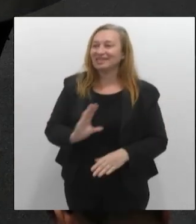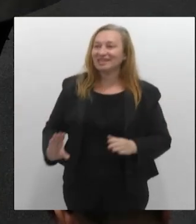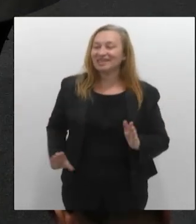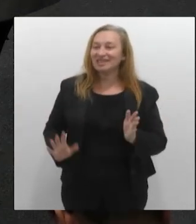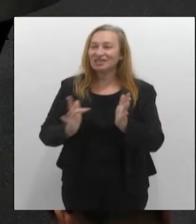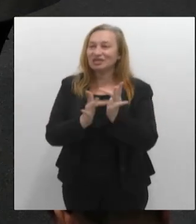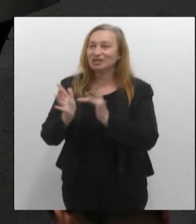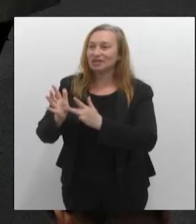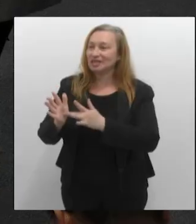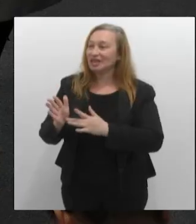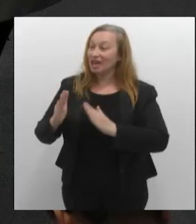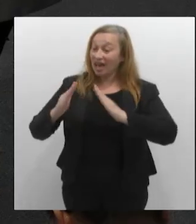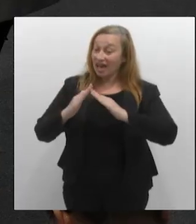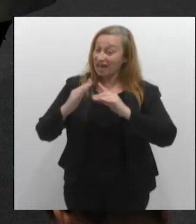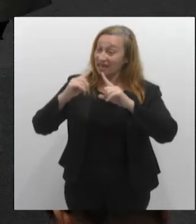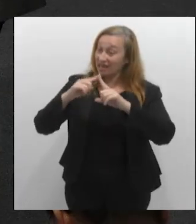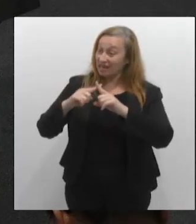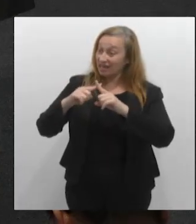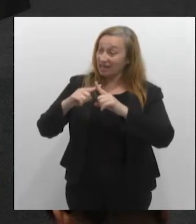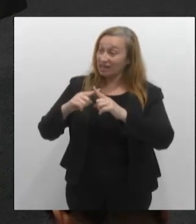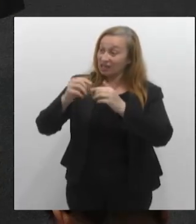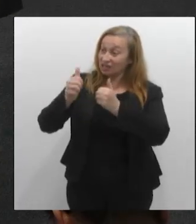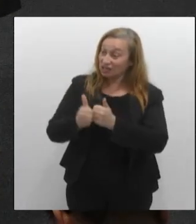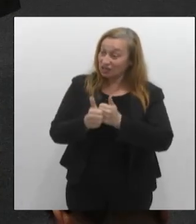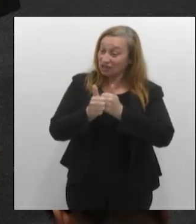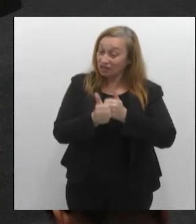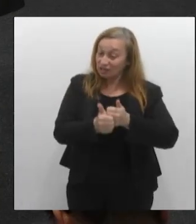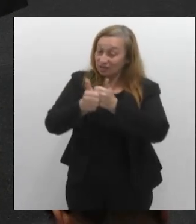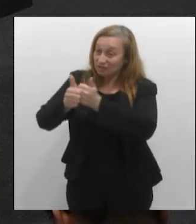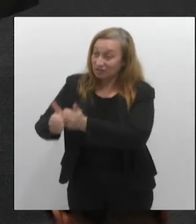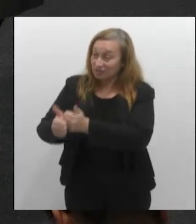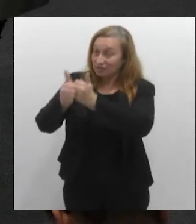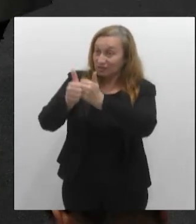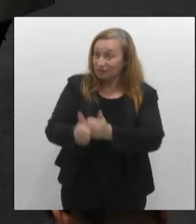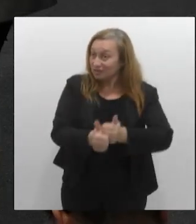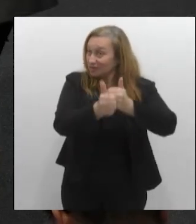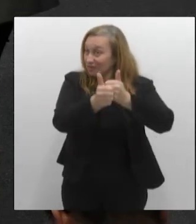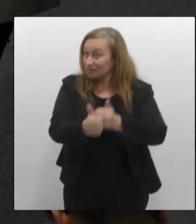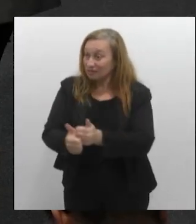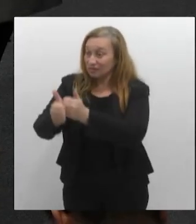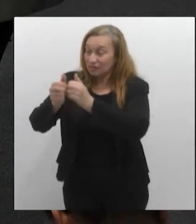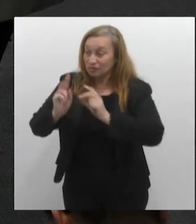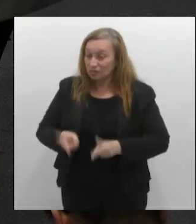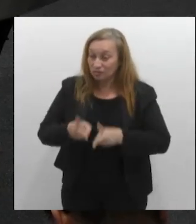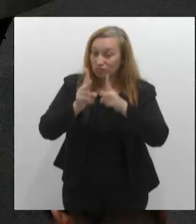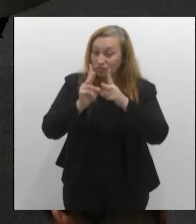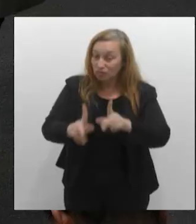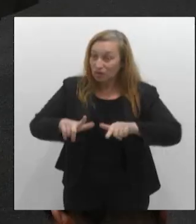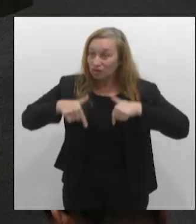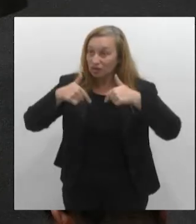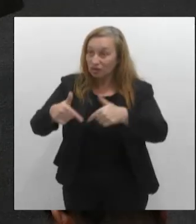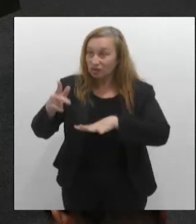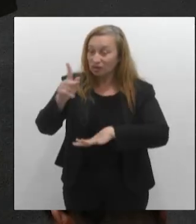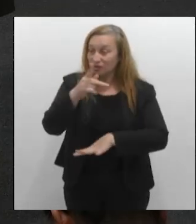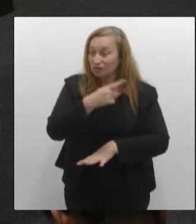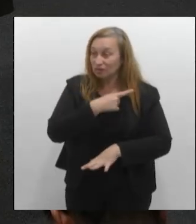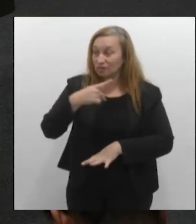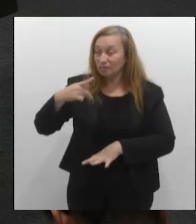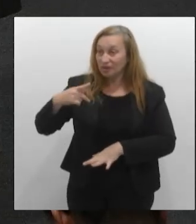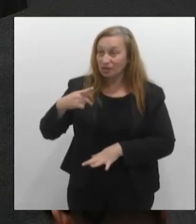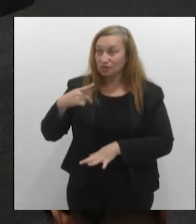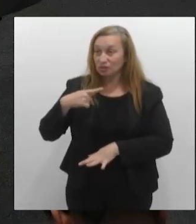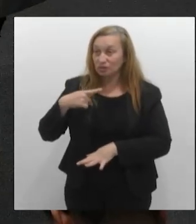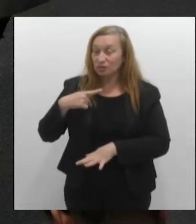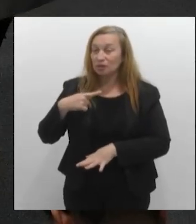a Igreja em missão constante, com seu pastor em comunhão de